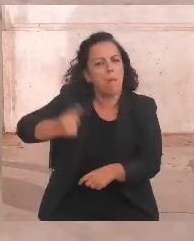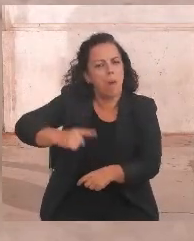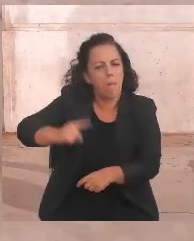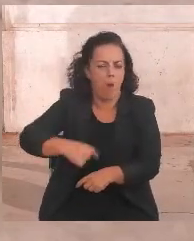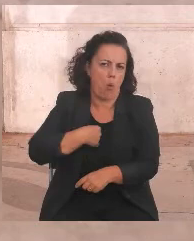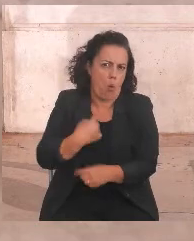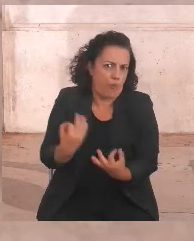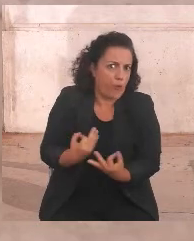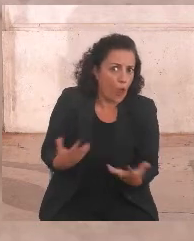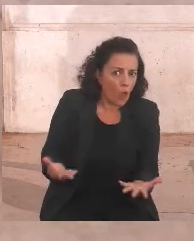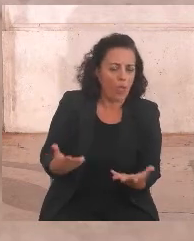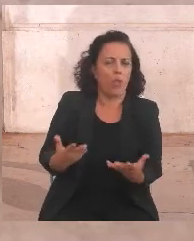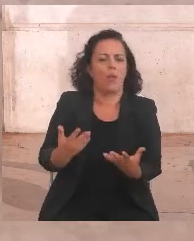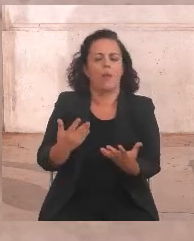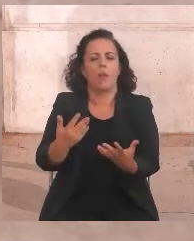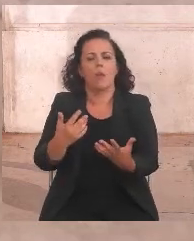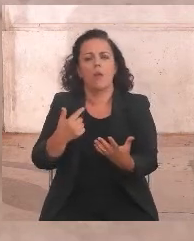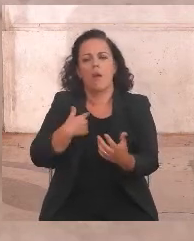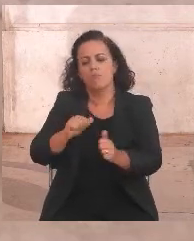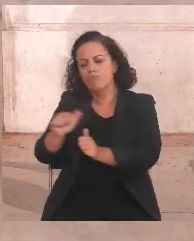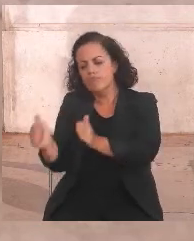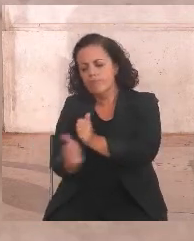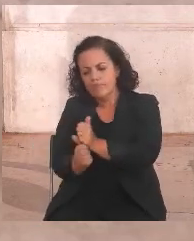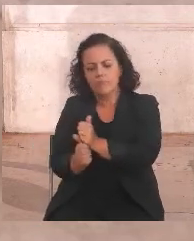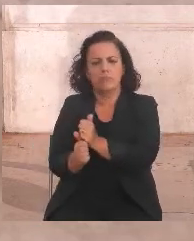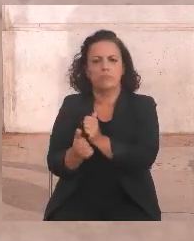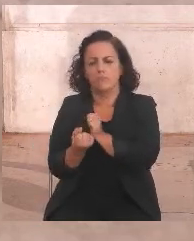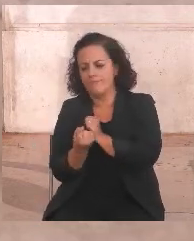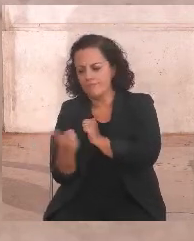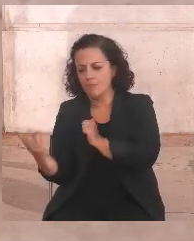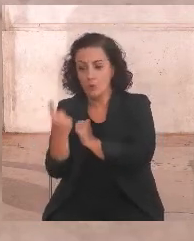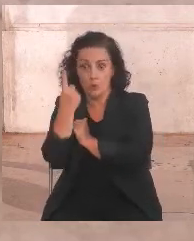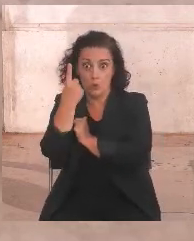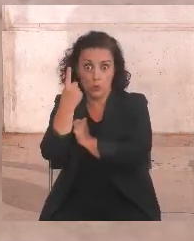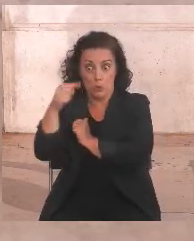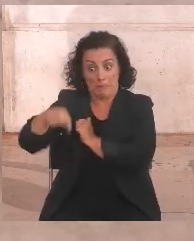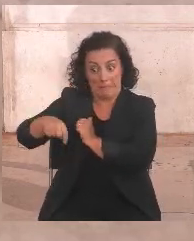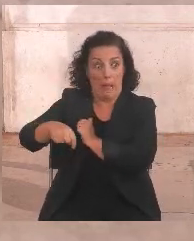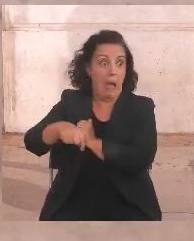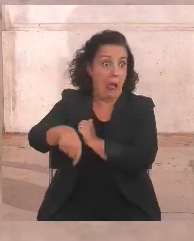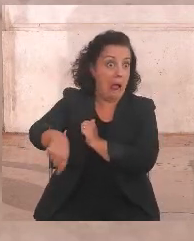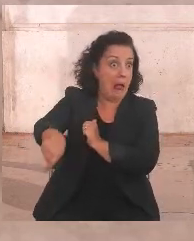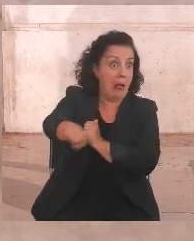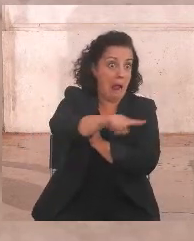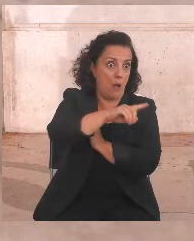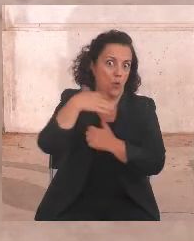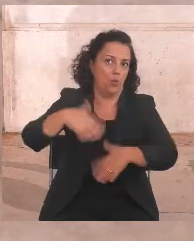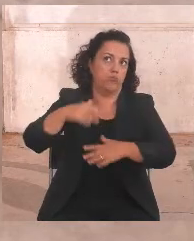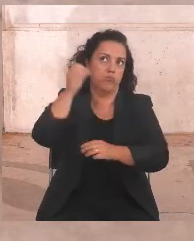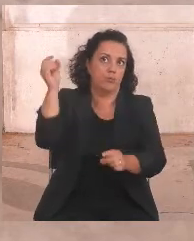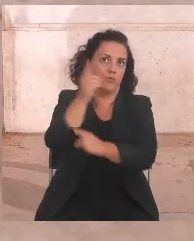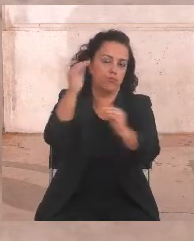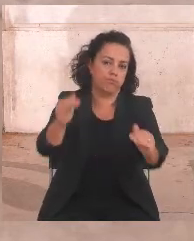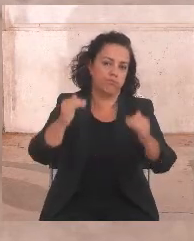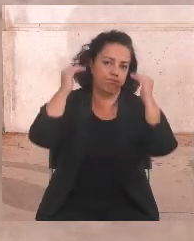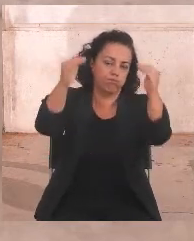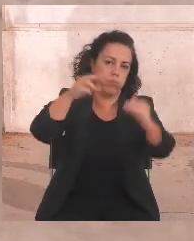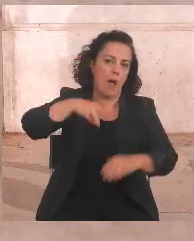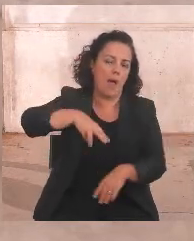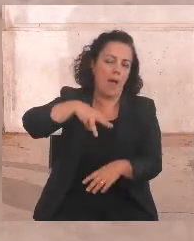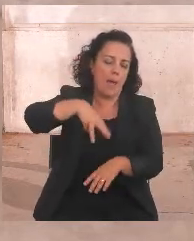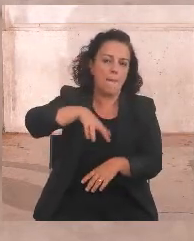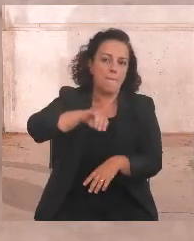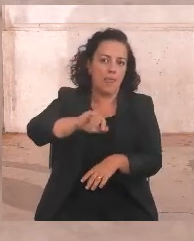fiz, que considerei com os meus assessores, na altura, um deles aqui presente, um dos maiores professores do MIT, o Carlo